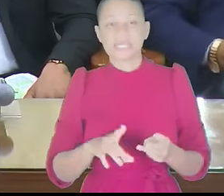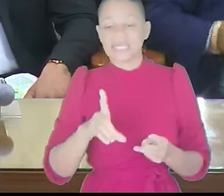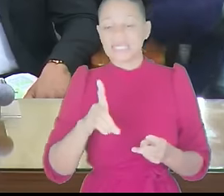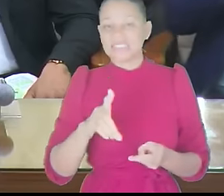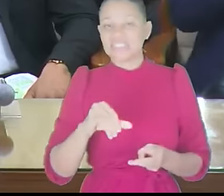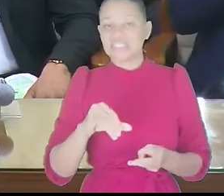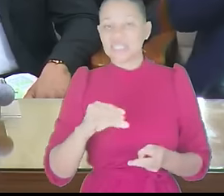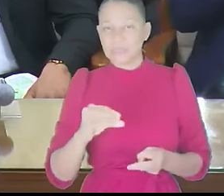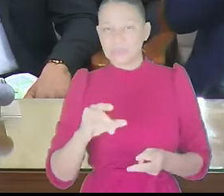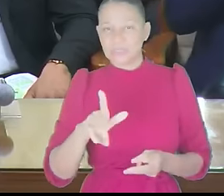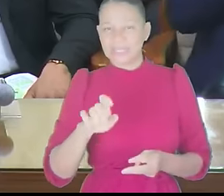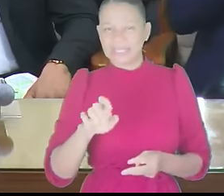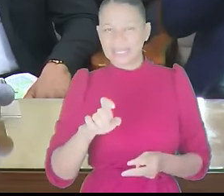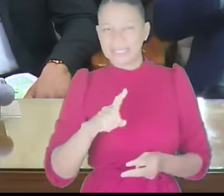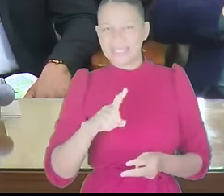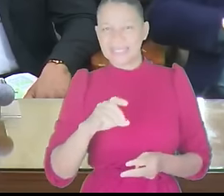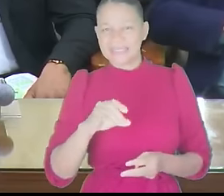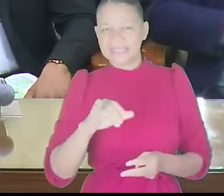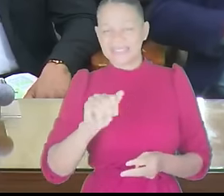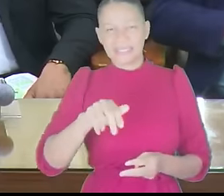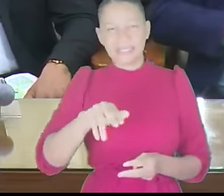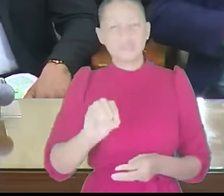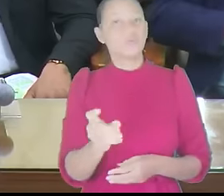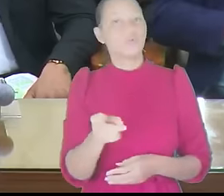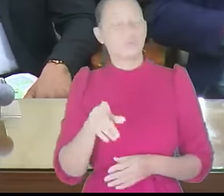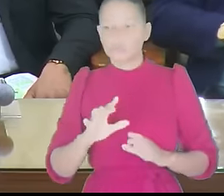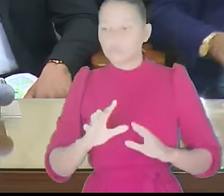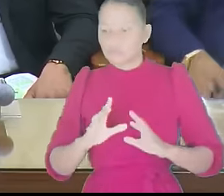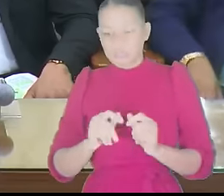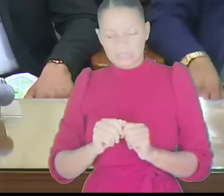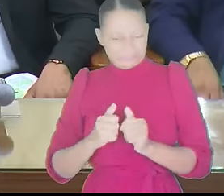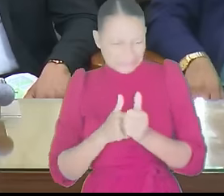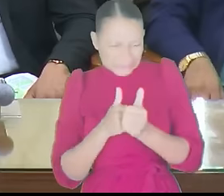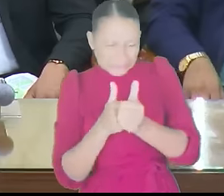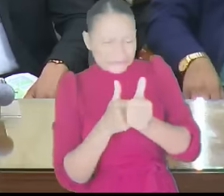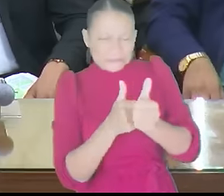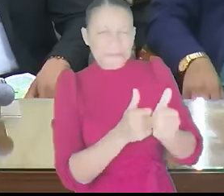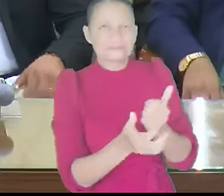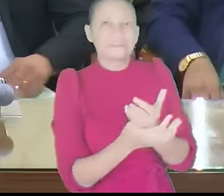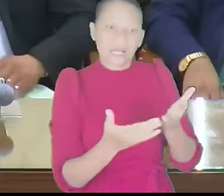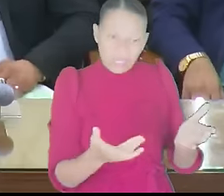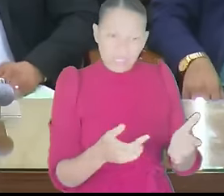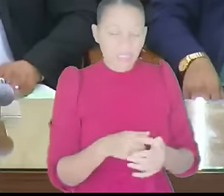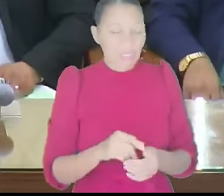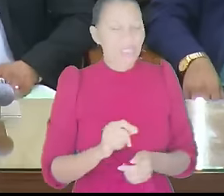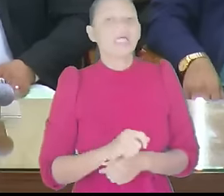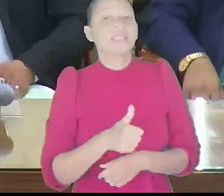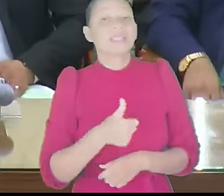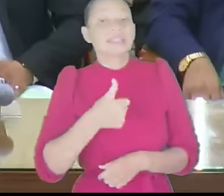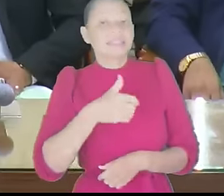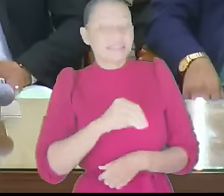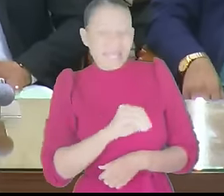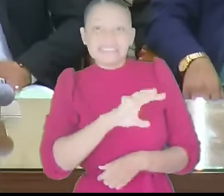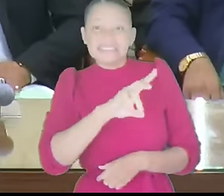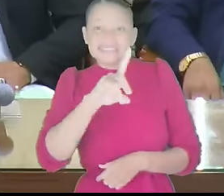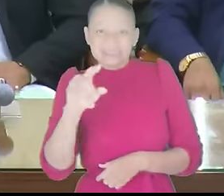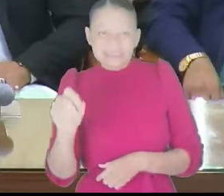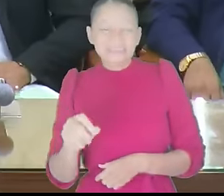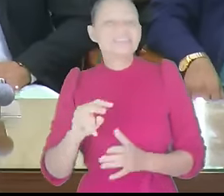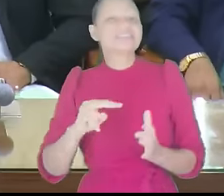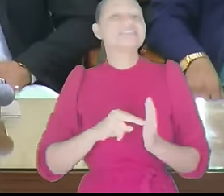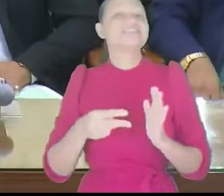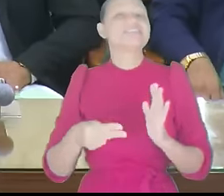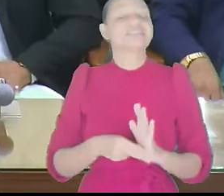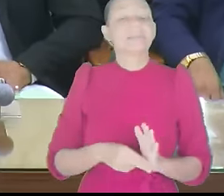foram 10 reis que perseguiram a igreja. Então aquela igreja perseguida representa, aquela igreja dos dez dias de tribulação, representa